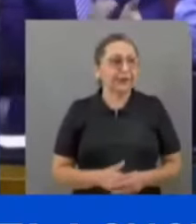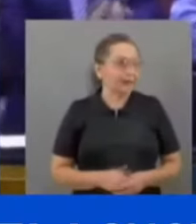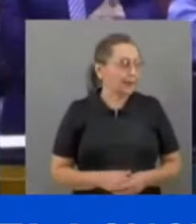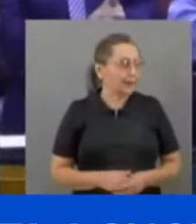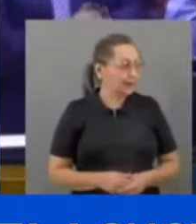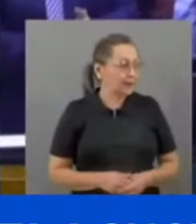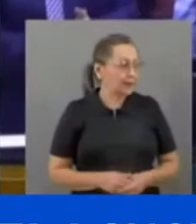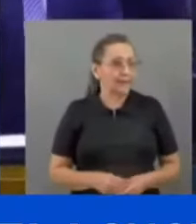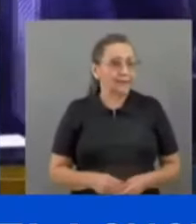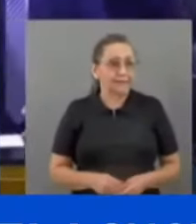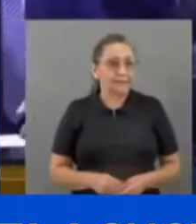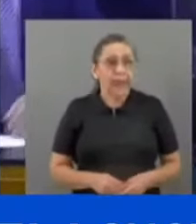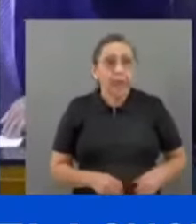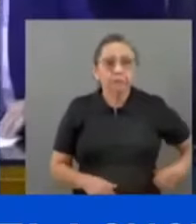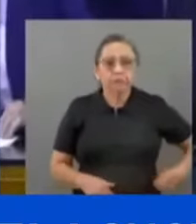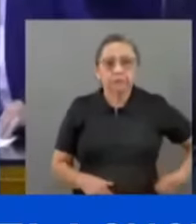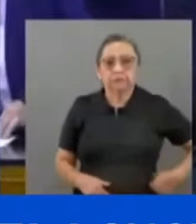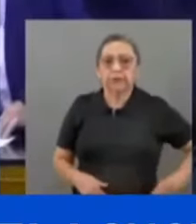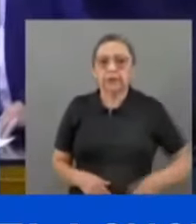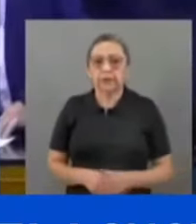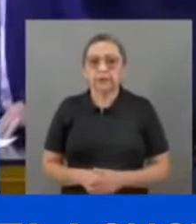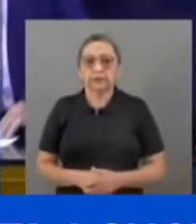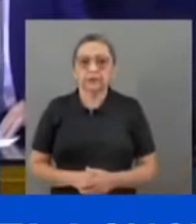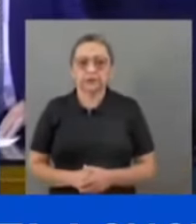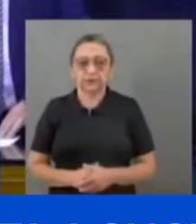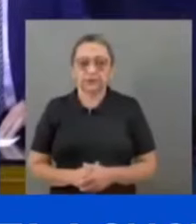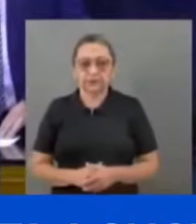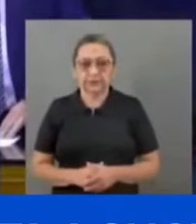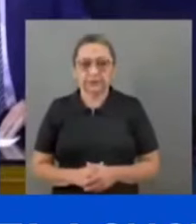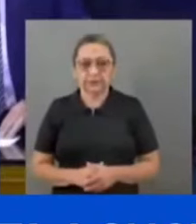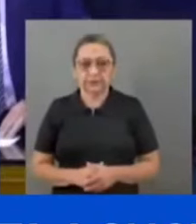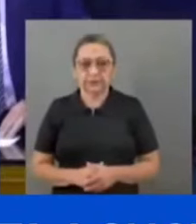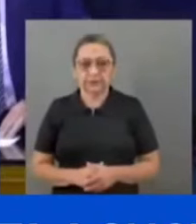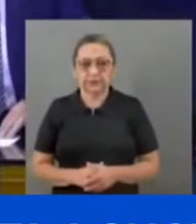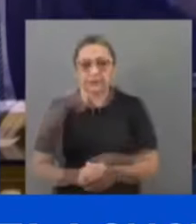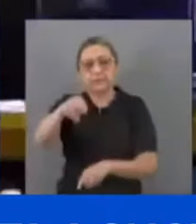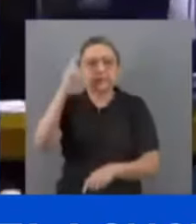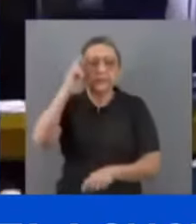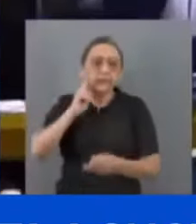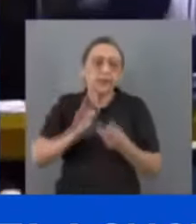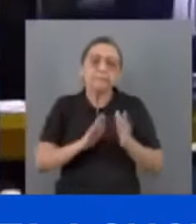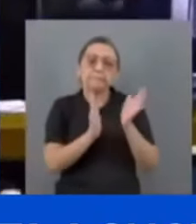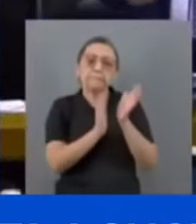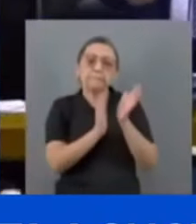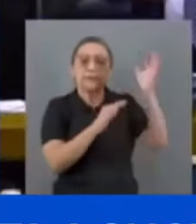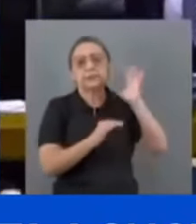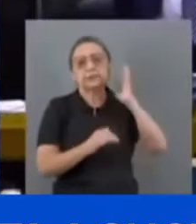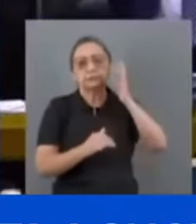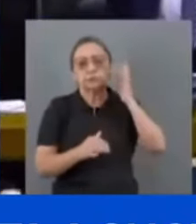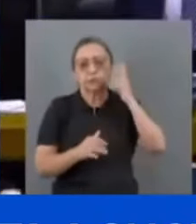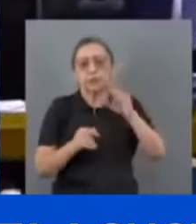erro do Rodrigo Maia de deixar vários nomes disputando para ver quem seria o sucessor